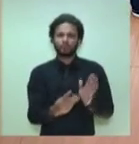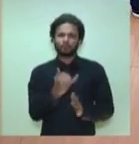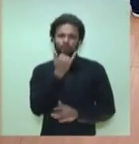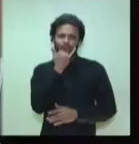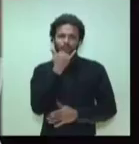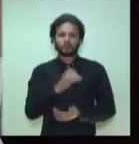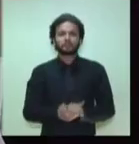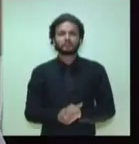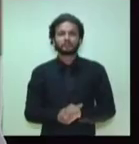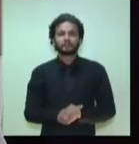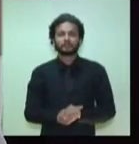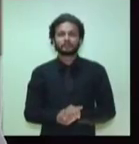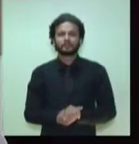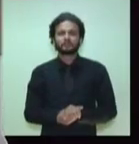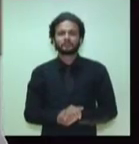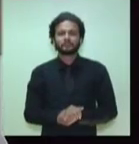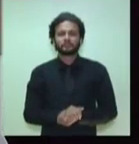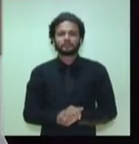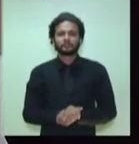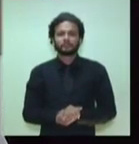está sorteado, então. Tudo bem.